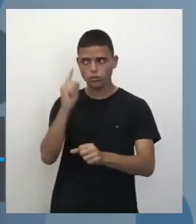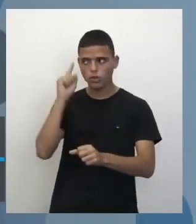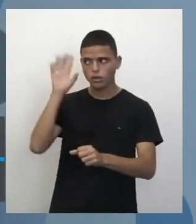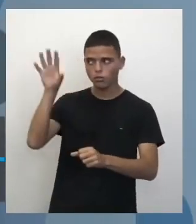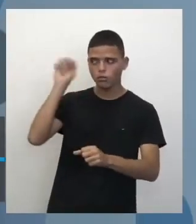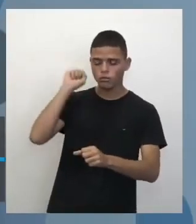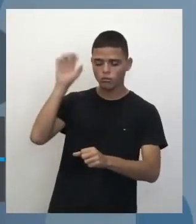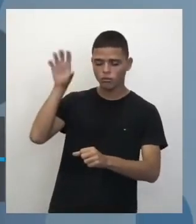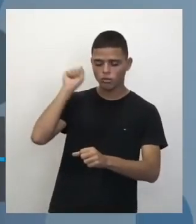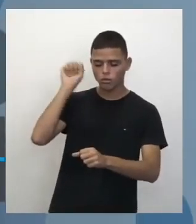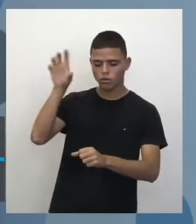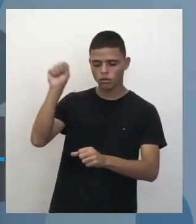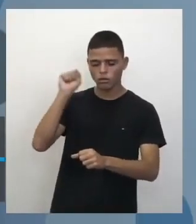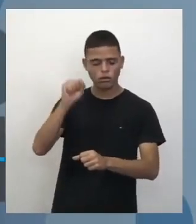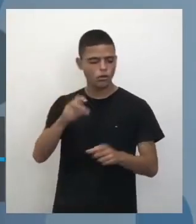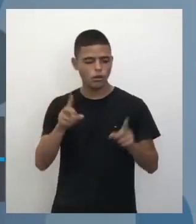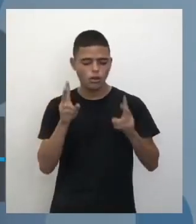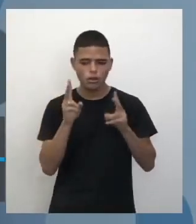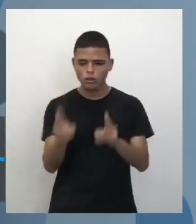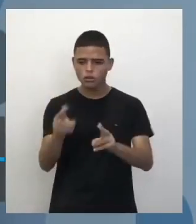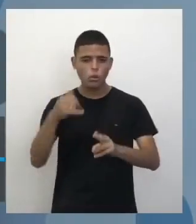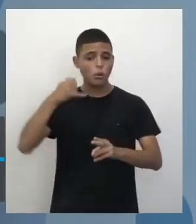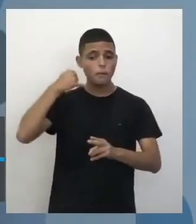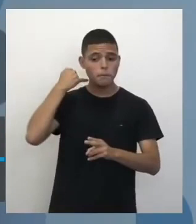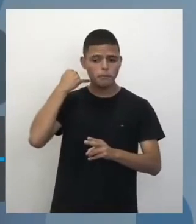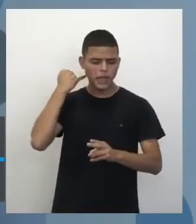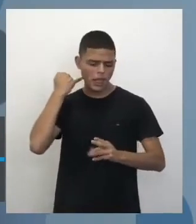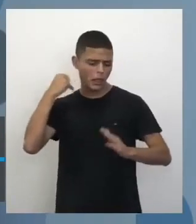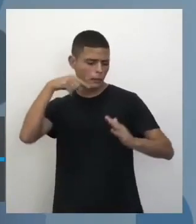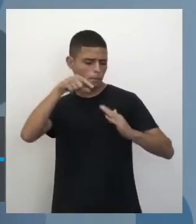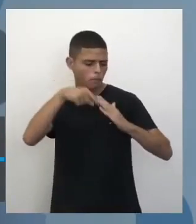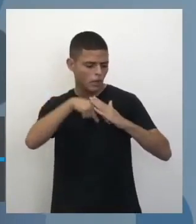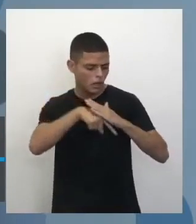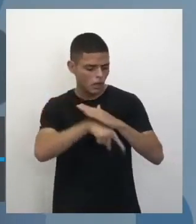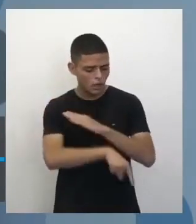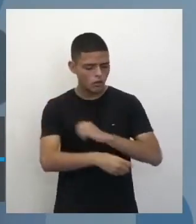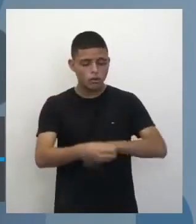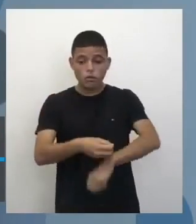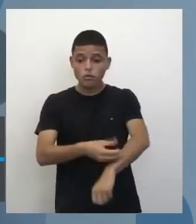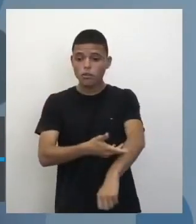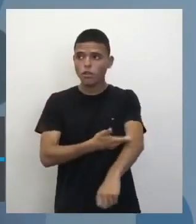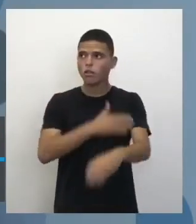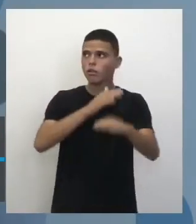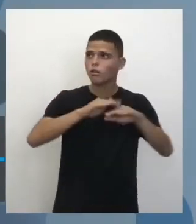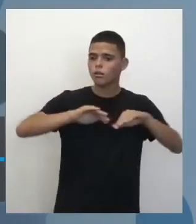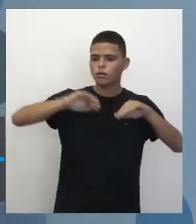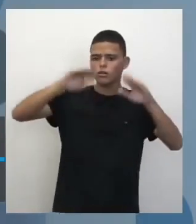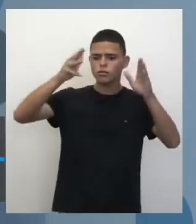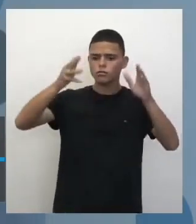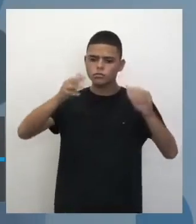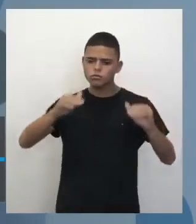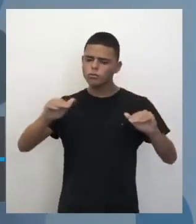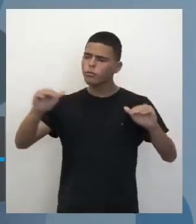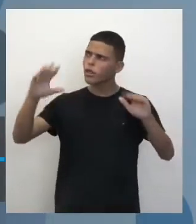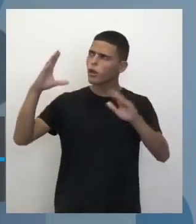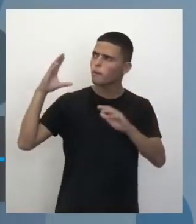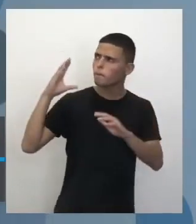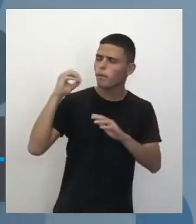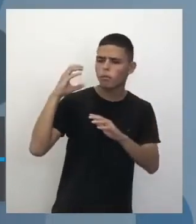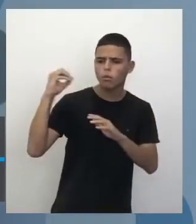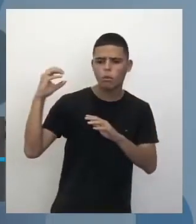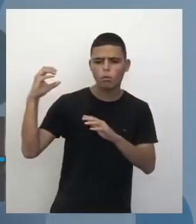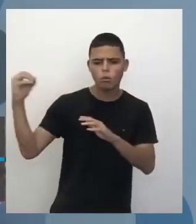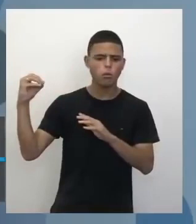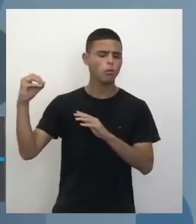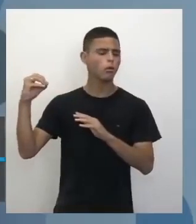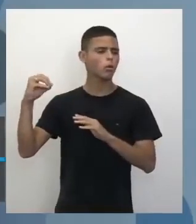como se sentir em Minas Gerais, é como se mergulhar assim nas montanhas, né? Se filtrar